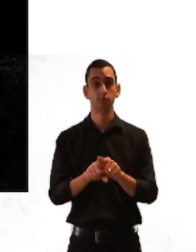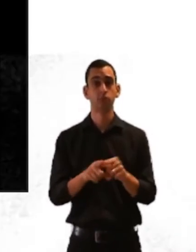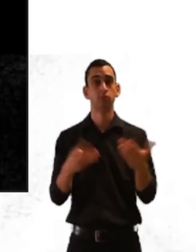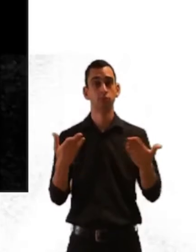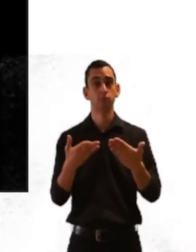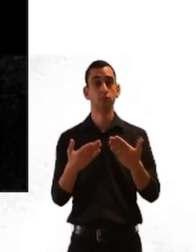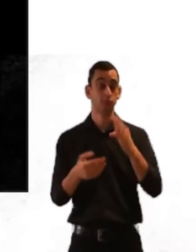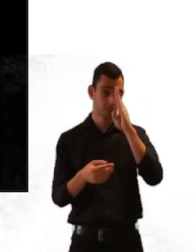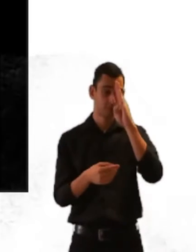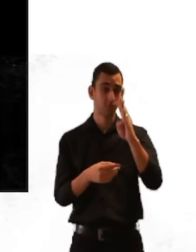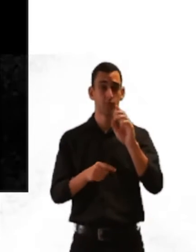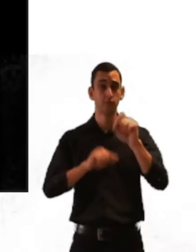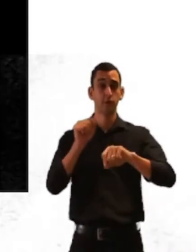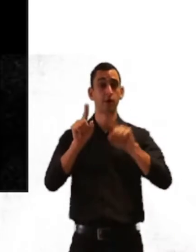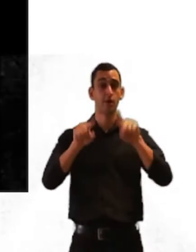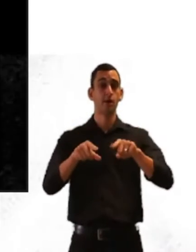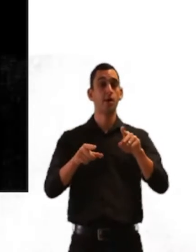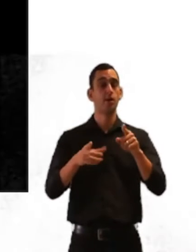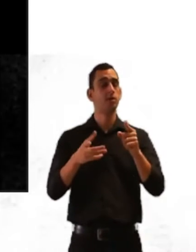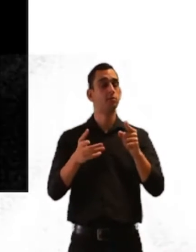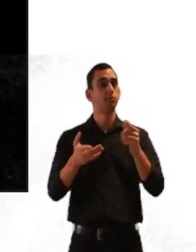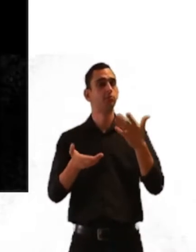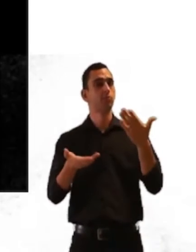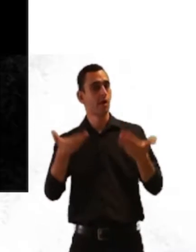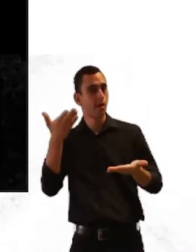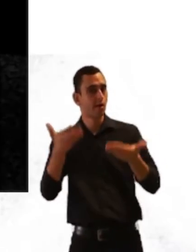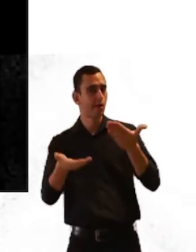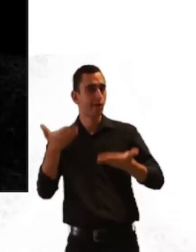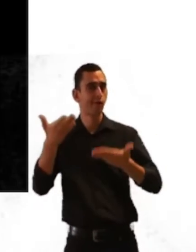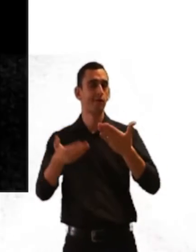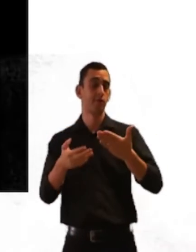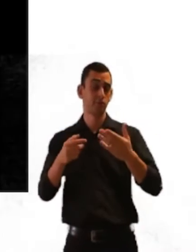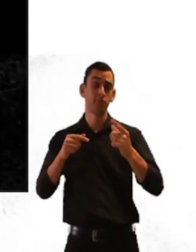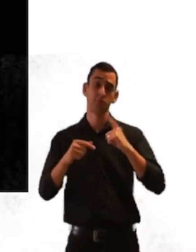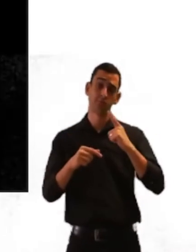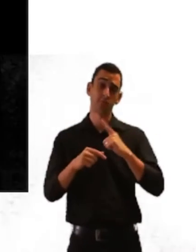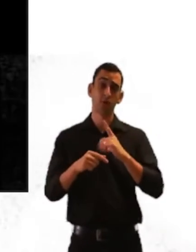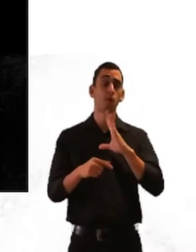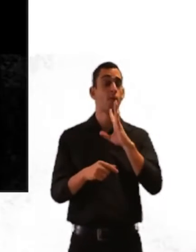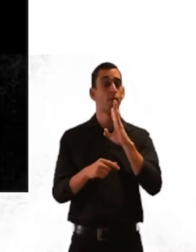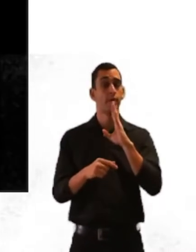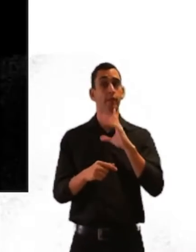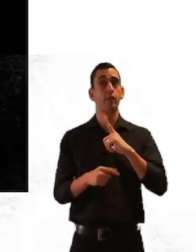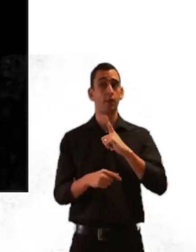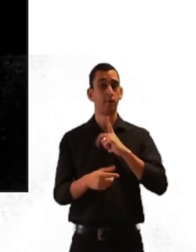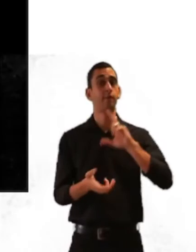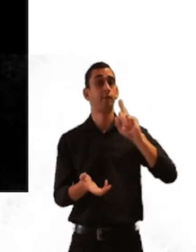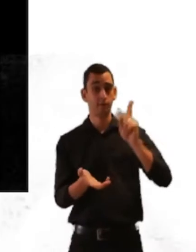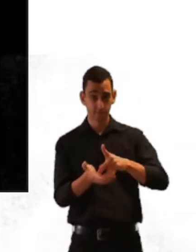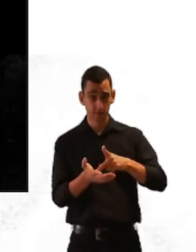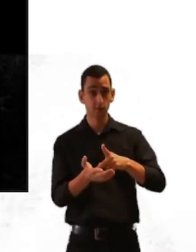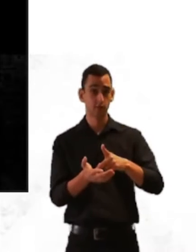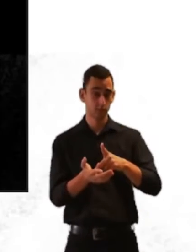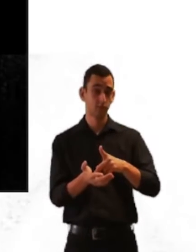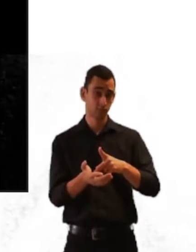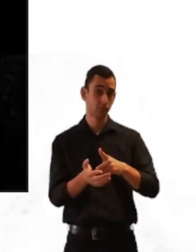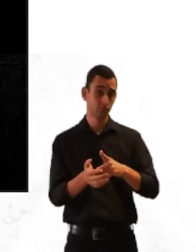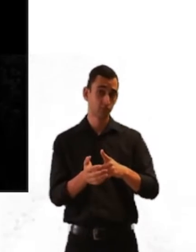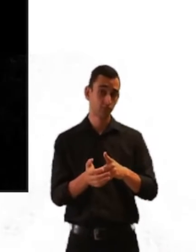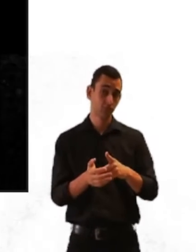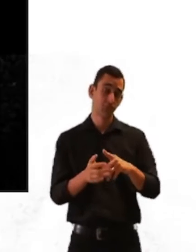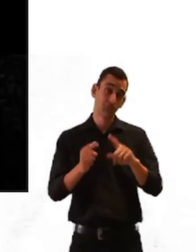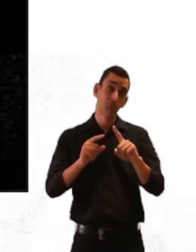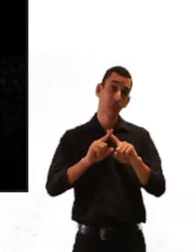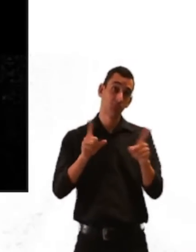aí a hermenêutica, é o equilíbrio, né? Reconhecer que existe, né? E que, ainda que